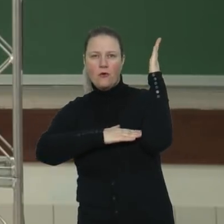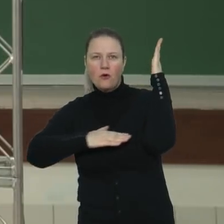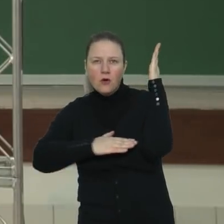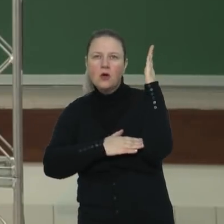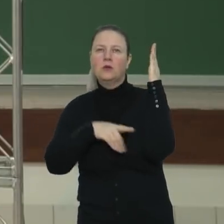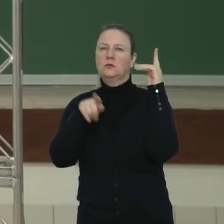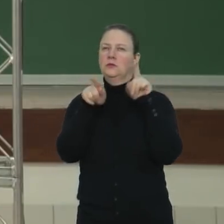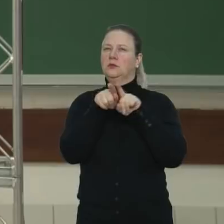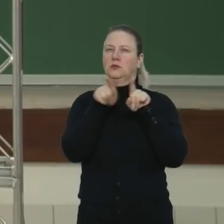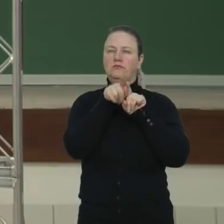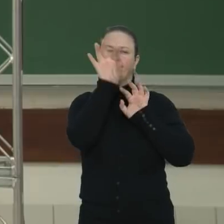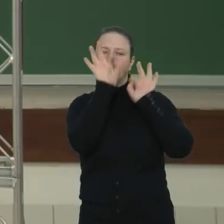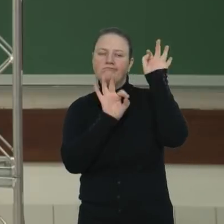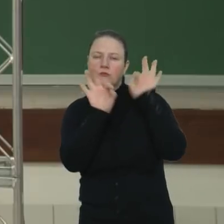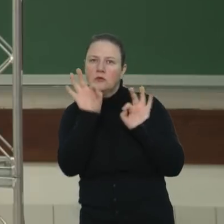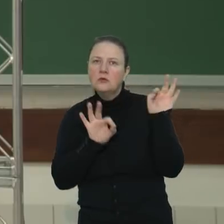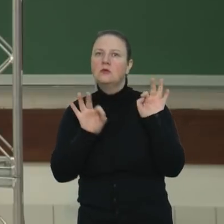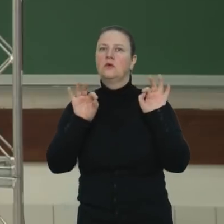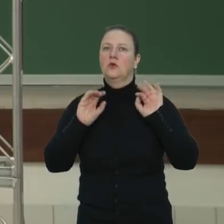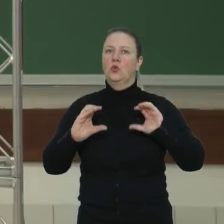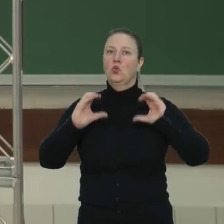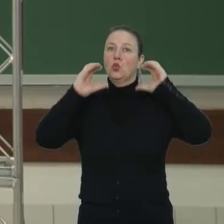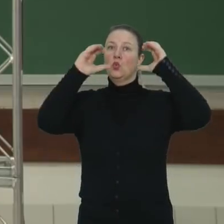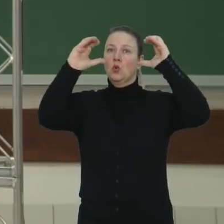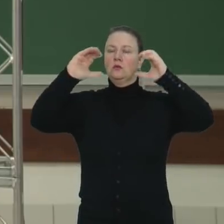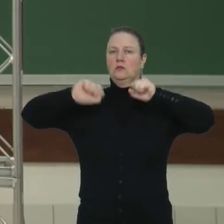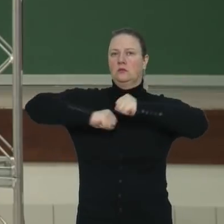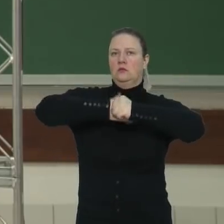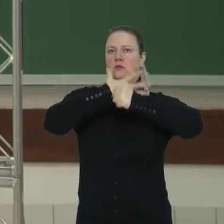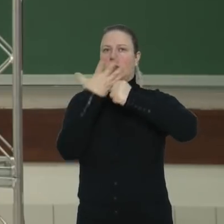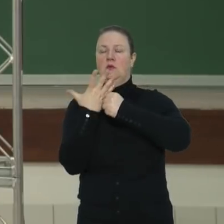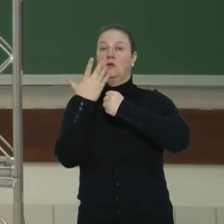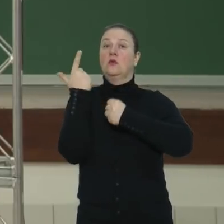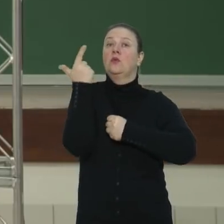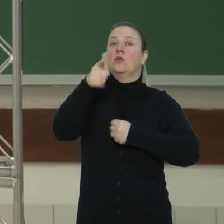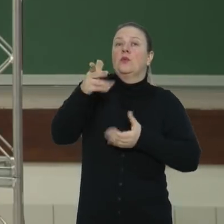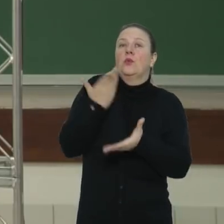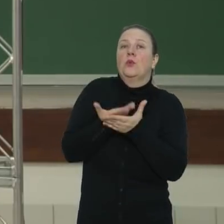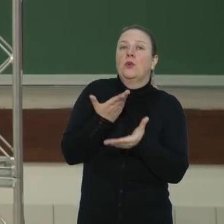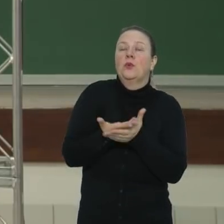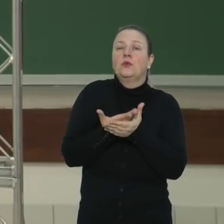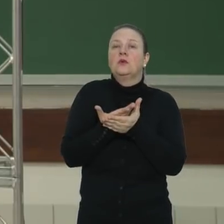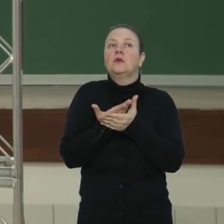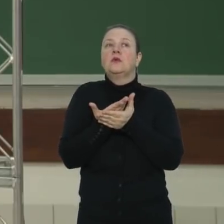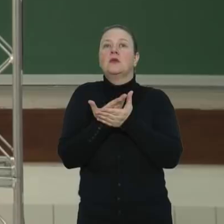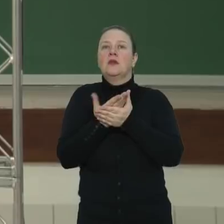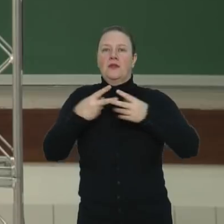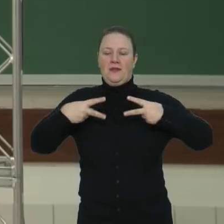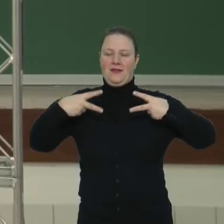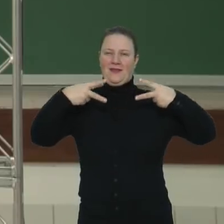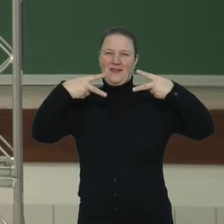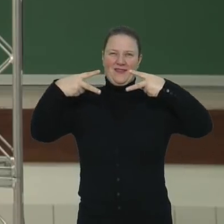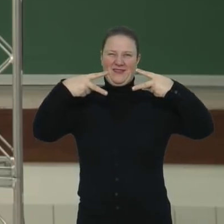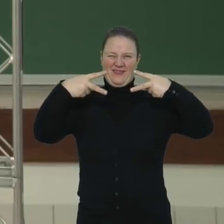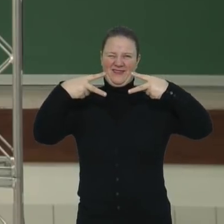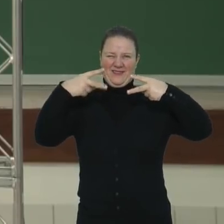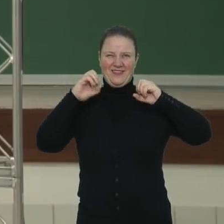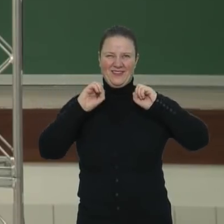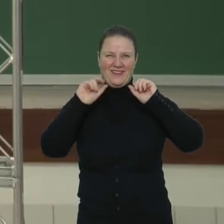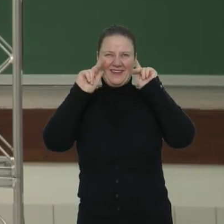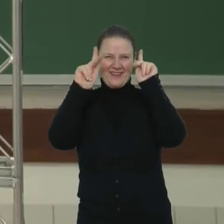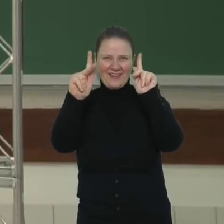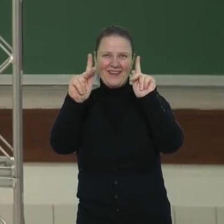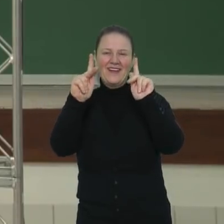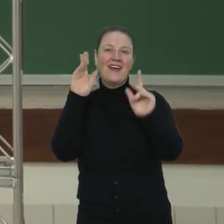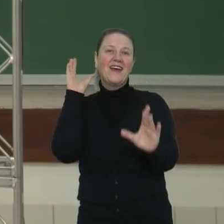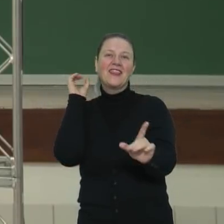situações problemas, com a função exponencial. E na próxima aula, a gente vai estudar o quê? Inequações. Tudo bem? Então, até a